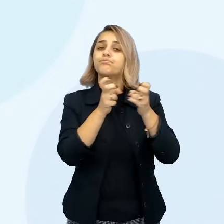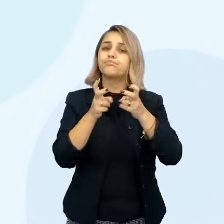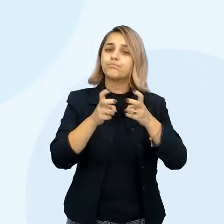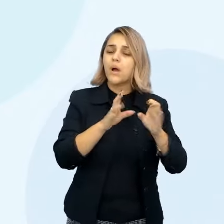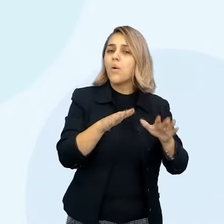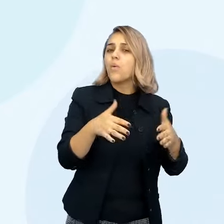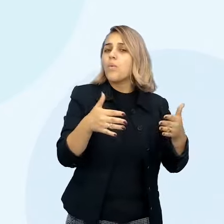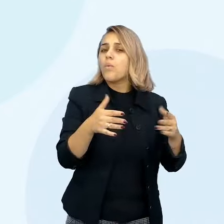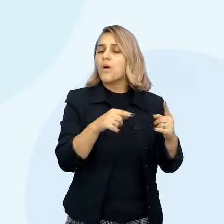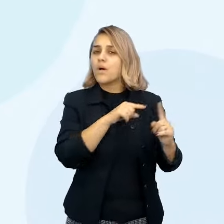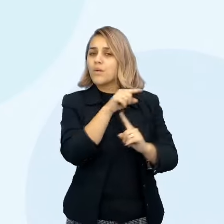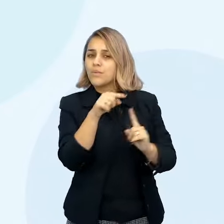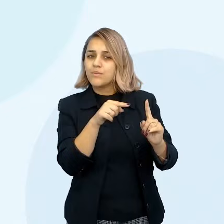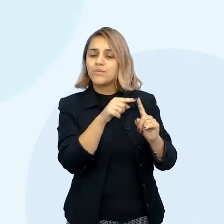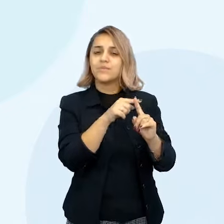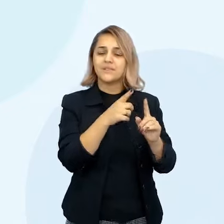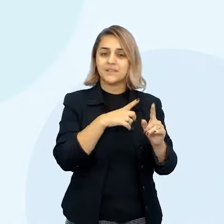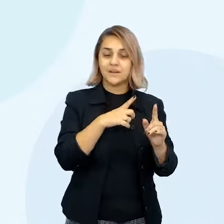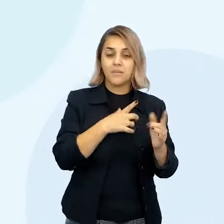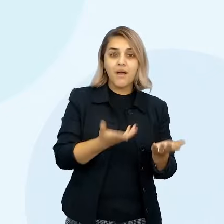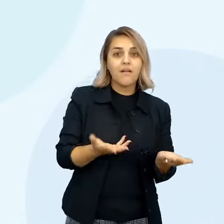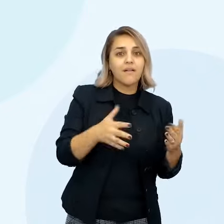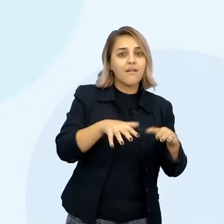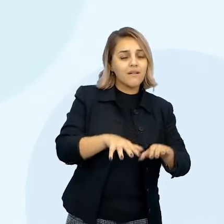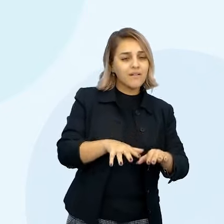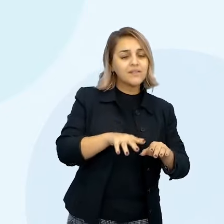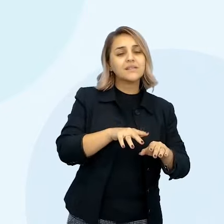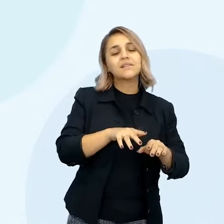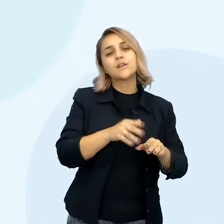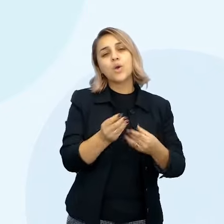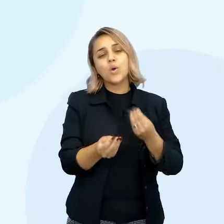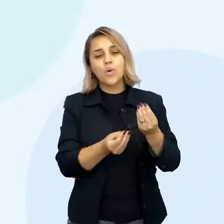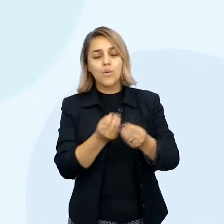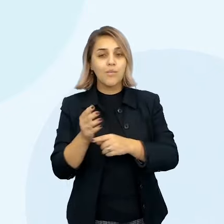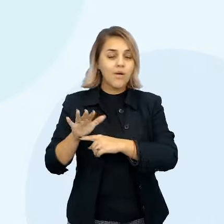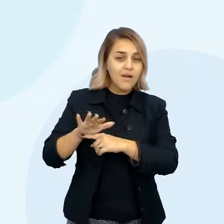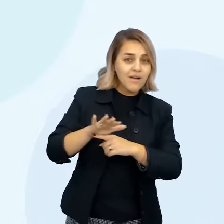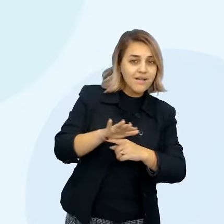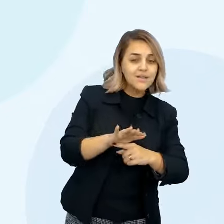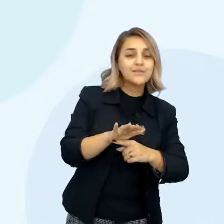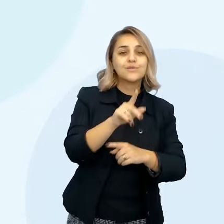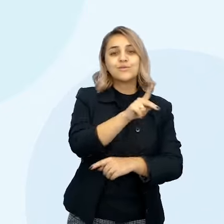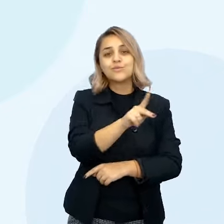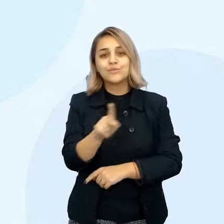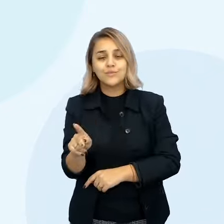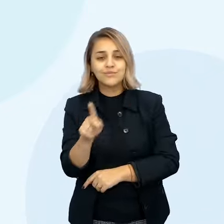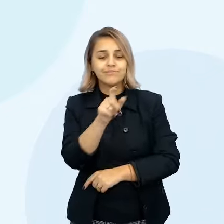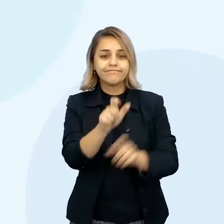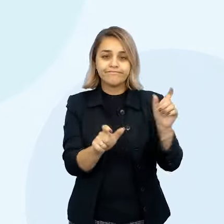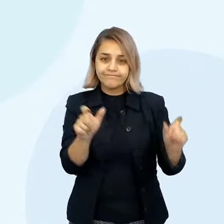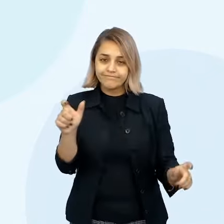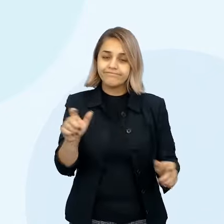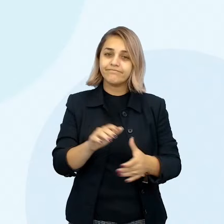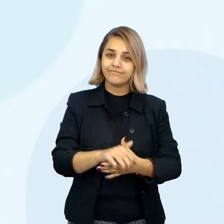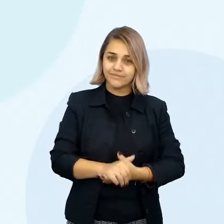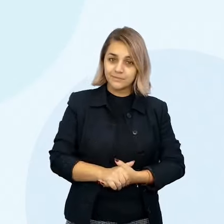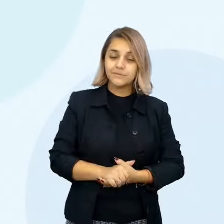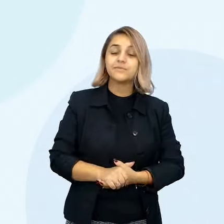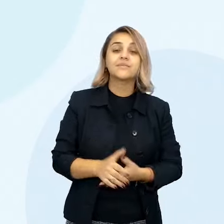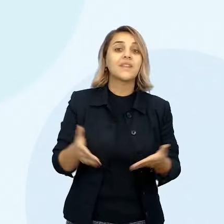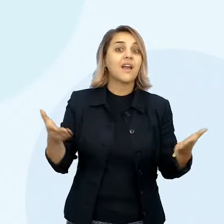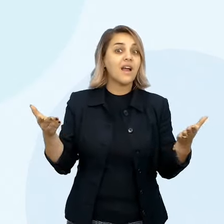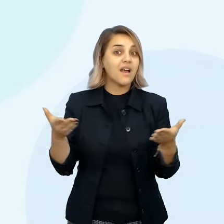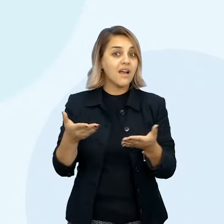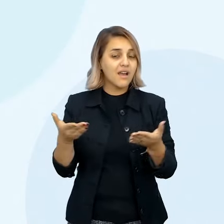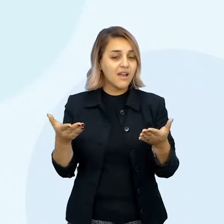das metodologias e integrações e como elas auxiliam o professor. Agora nós vamos